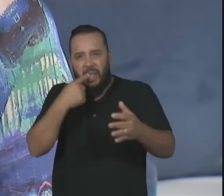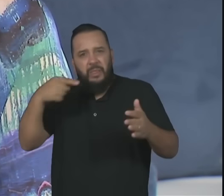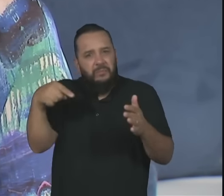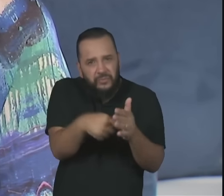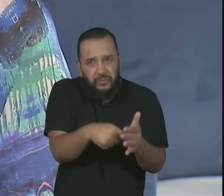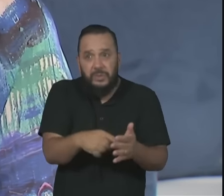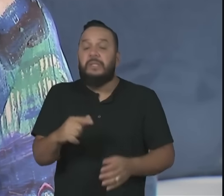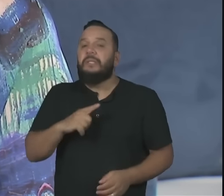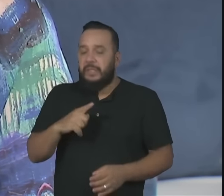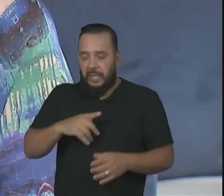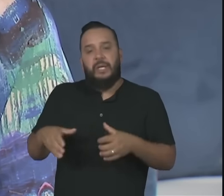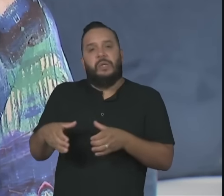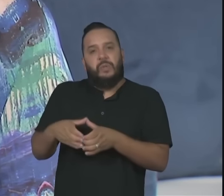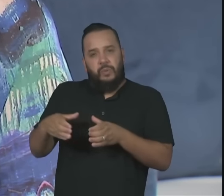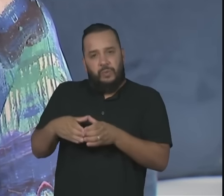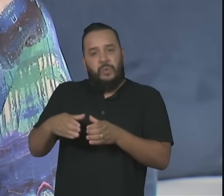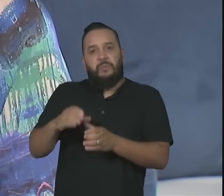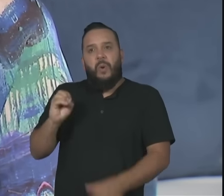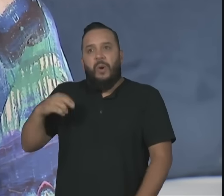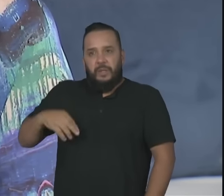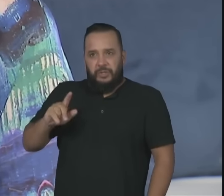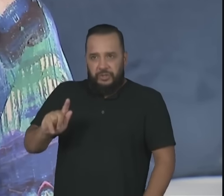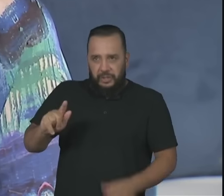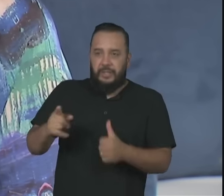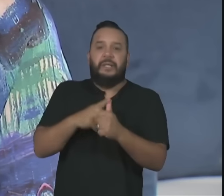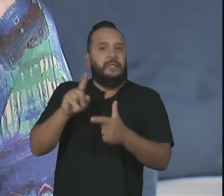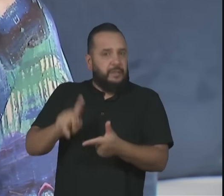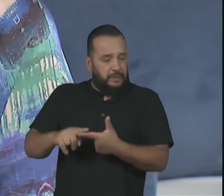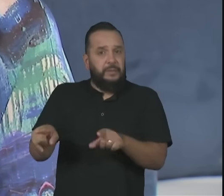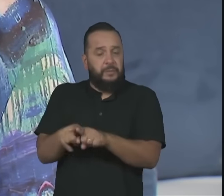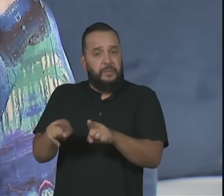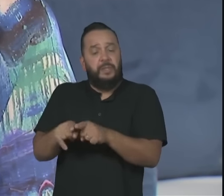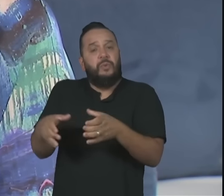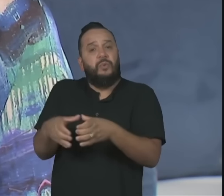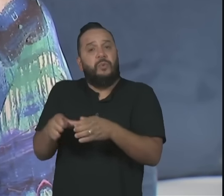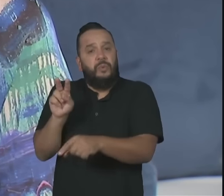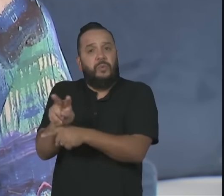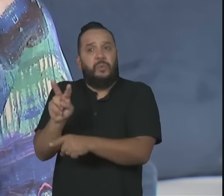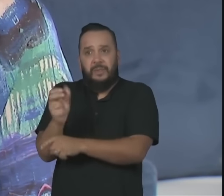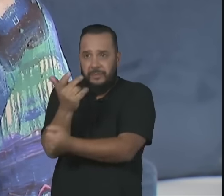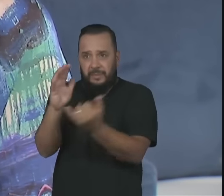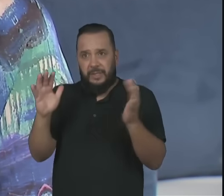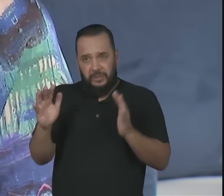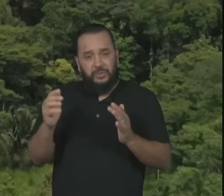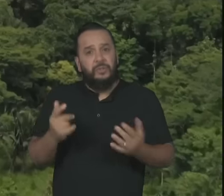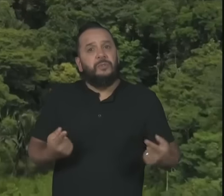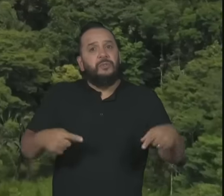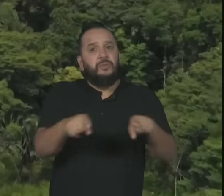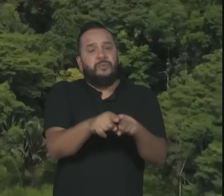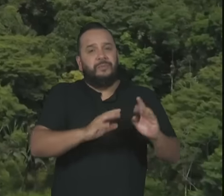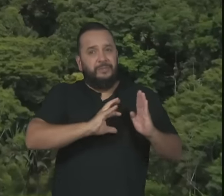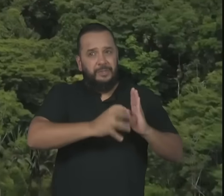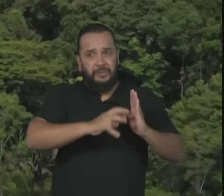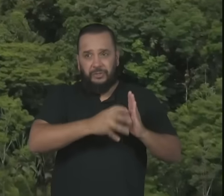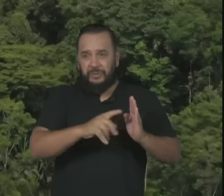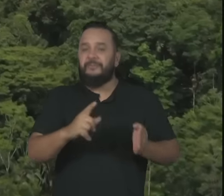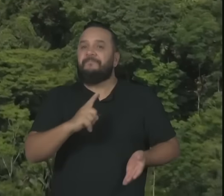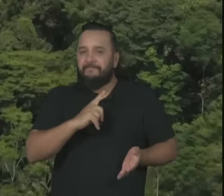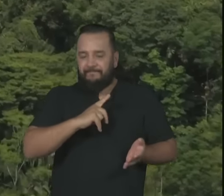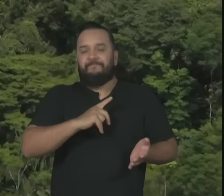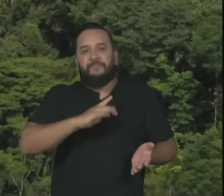de organizações ambientalistas trabalhando nesse processo, junto com partidos políticos, que têm legitimidade